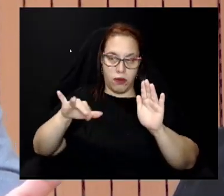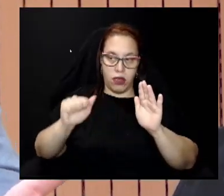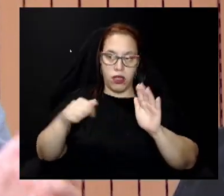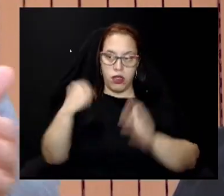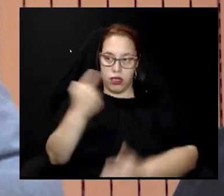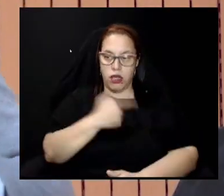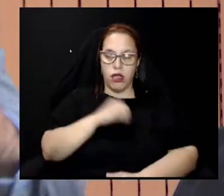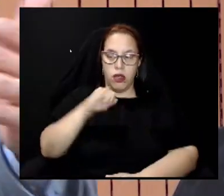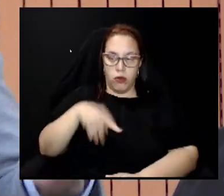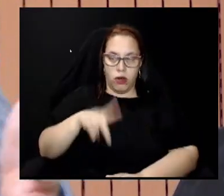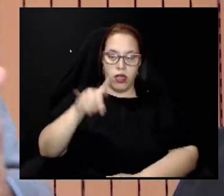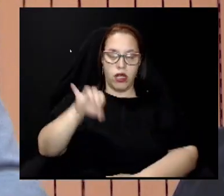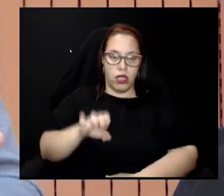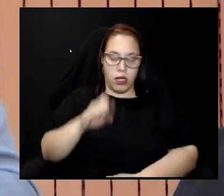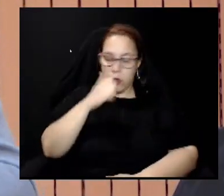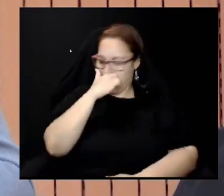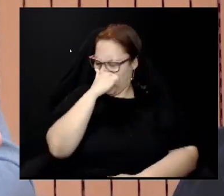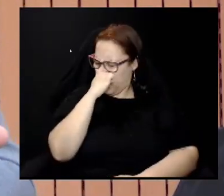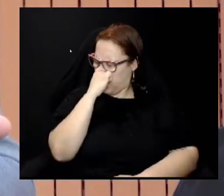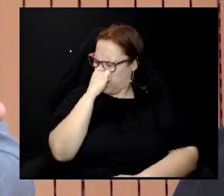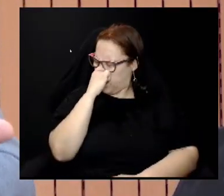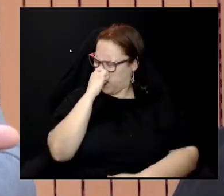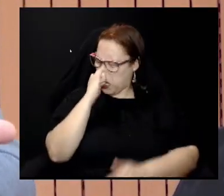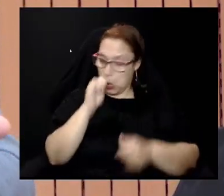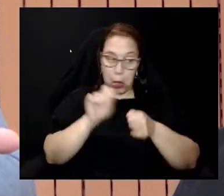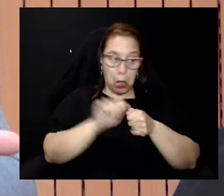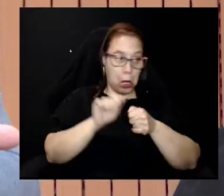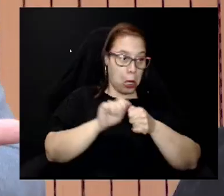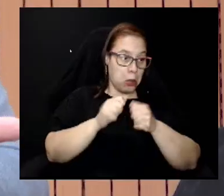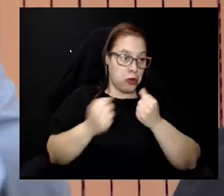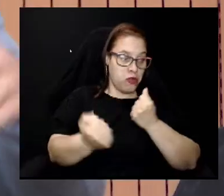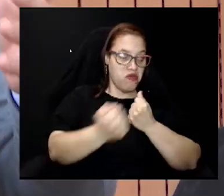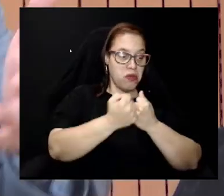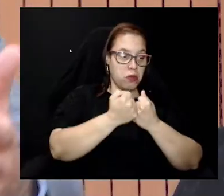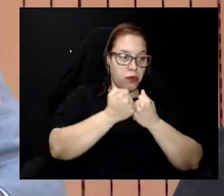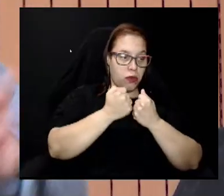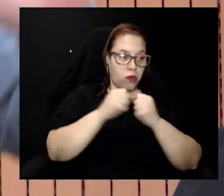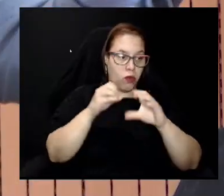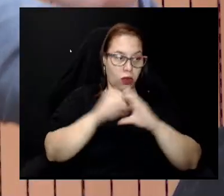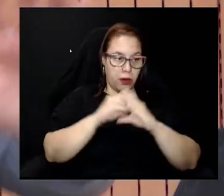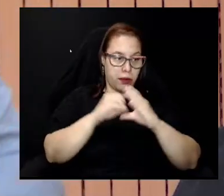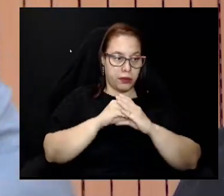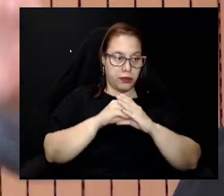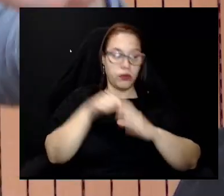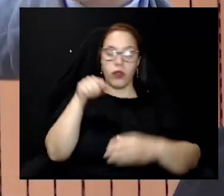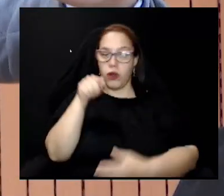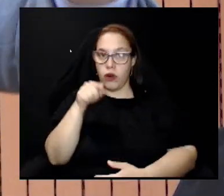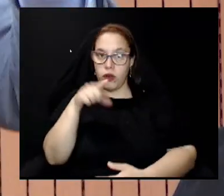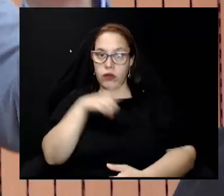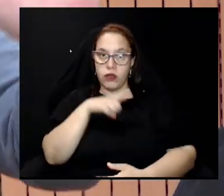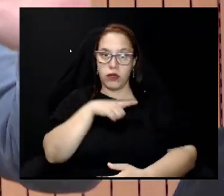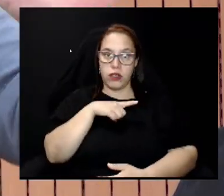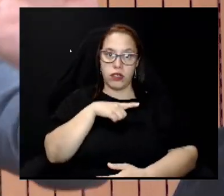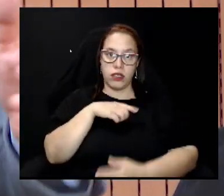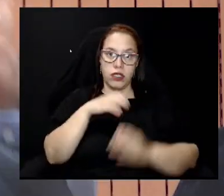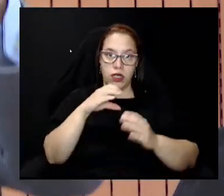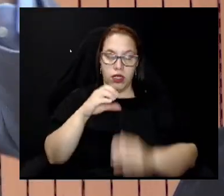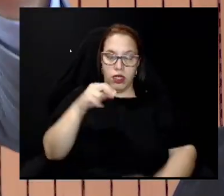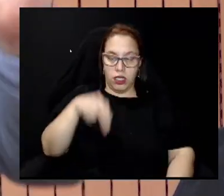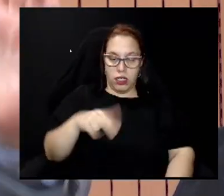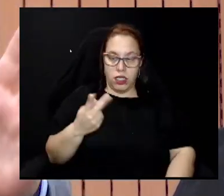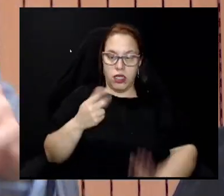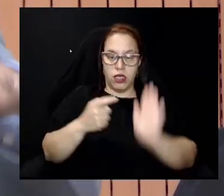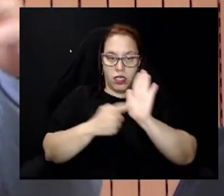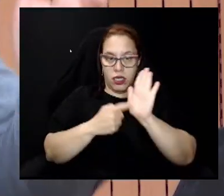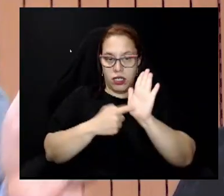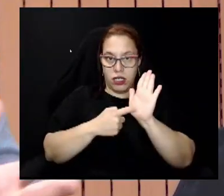ela é capaz de fazer como se fosse uma blitz nas nossas células. Opa, você tem carteira de motorista? Tenho. Você mostra lá e pode